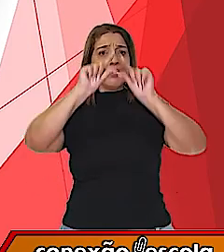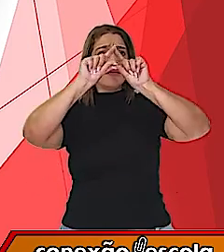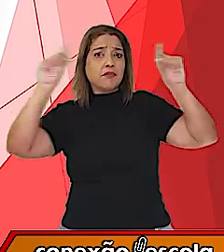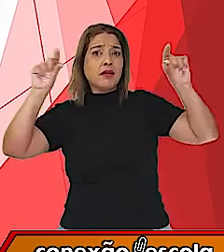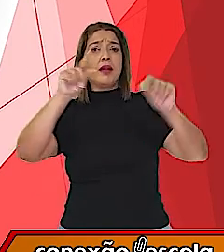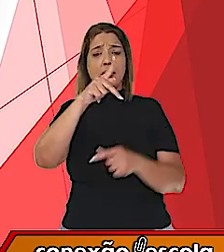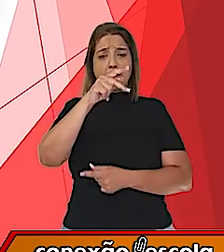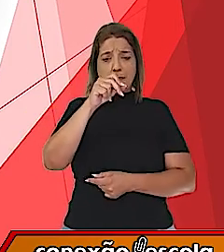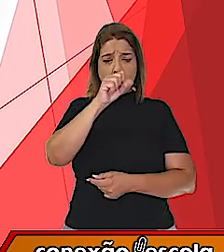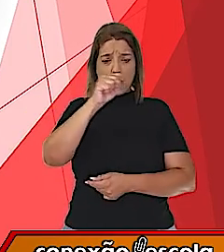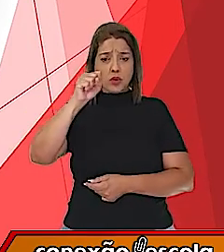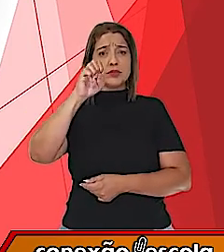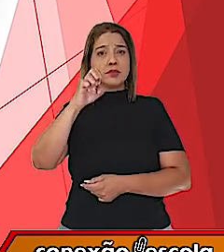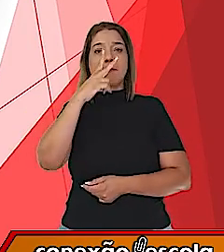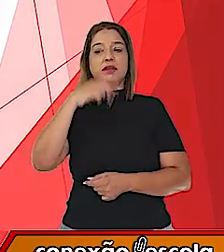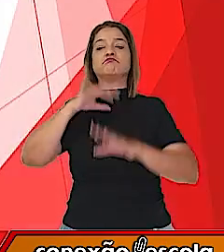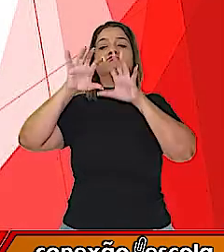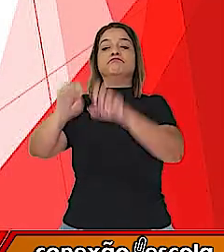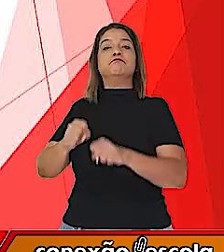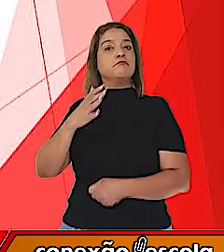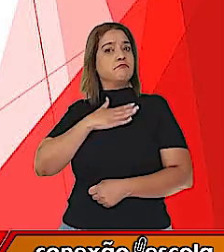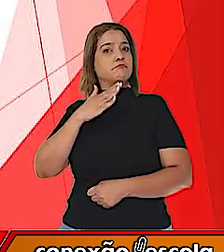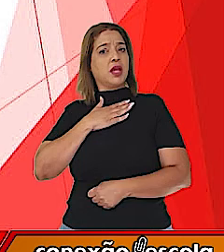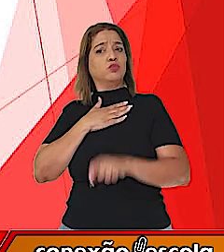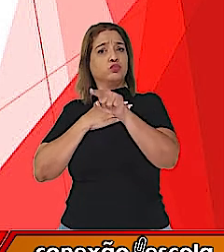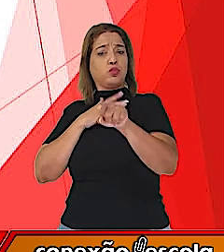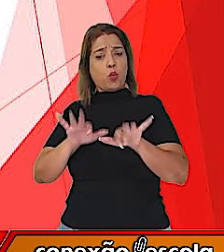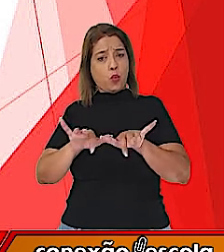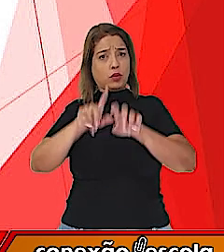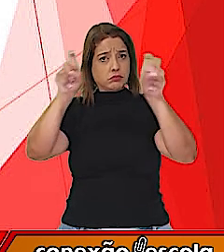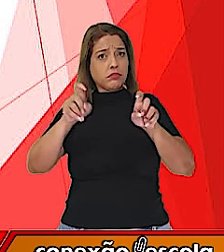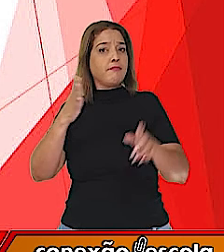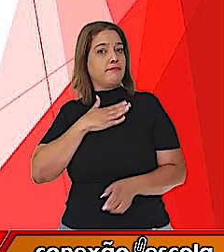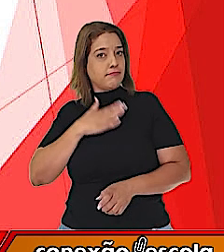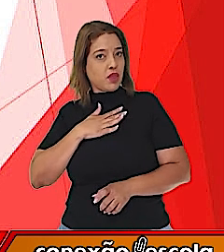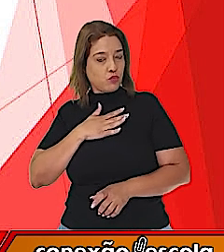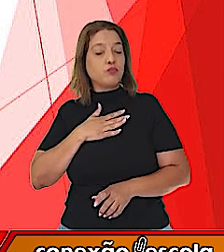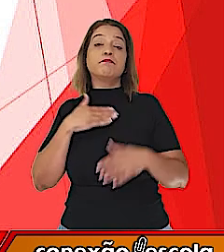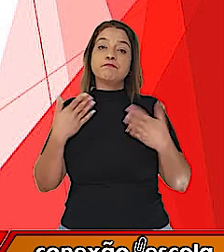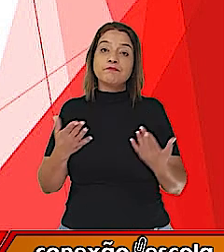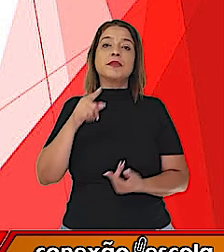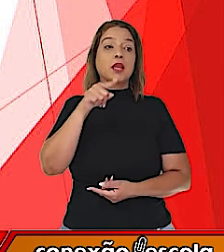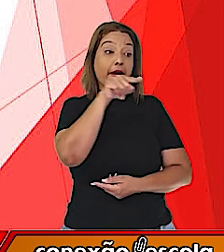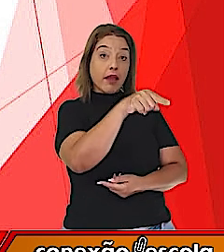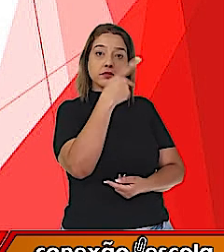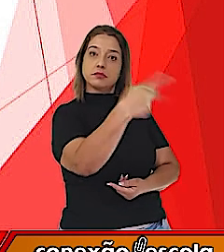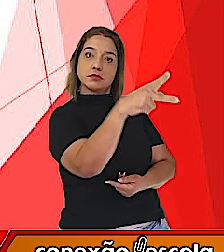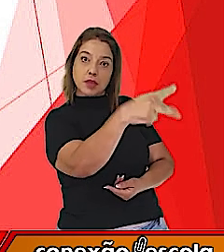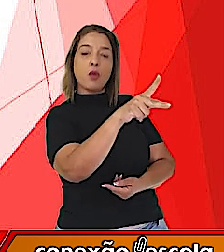refere. Posse. O computador é meu. Esses são seus